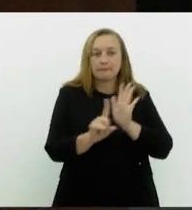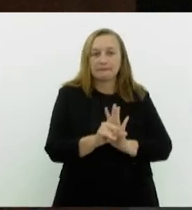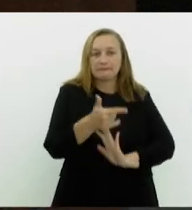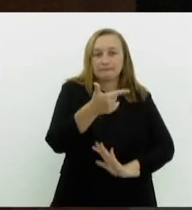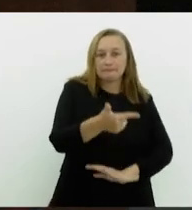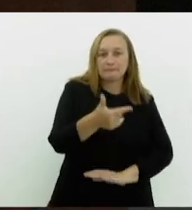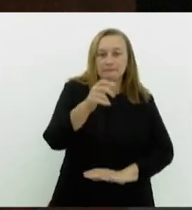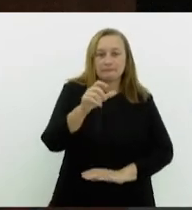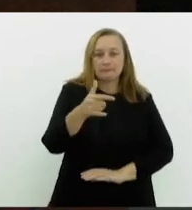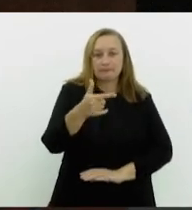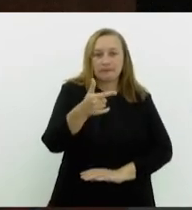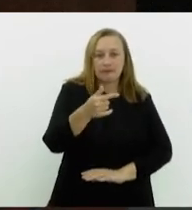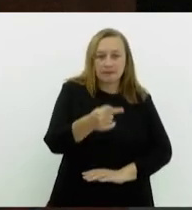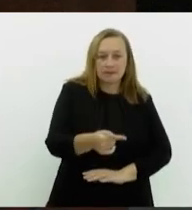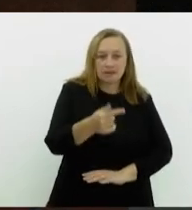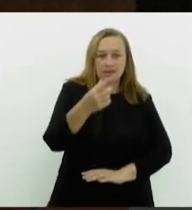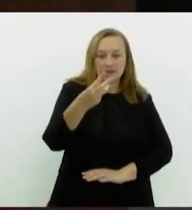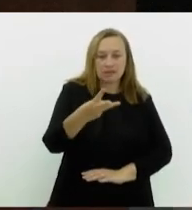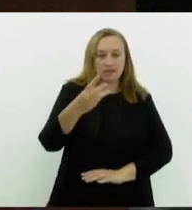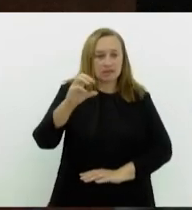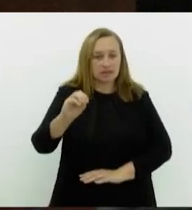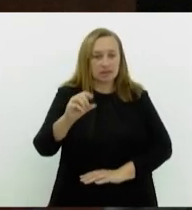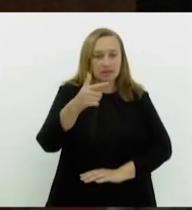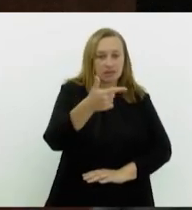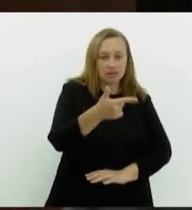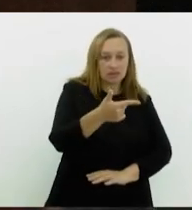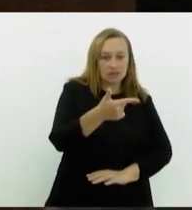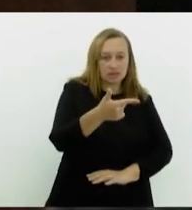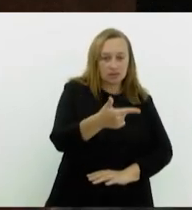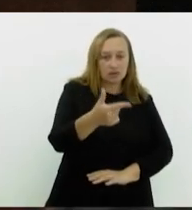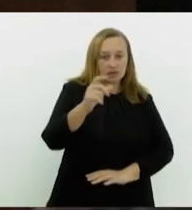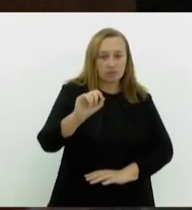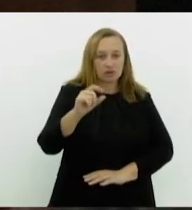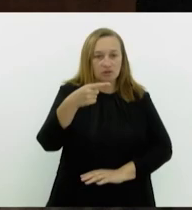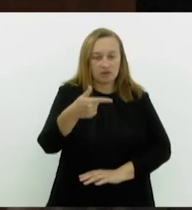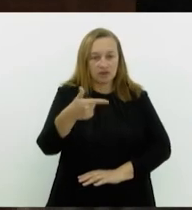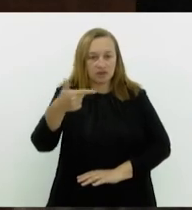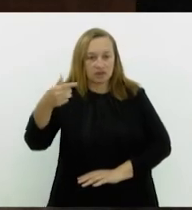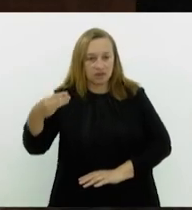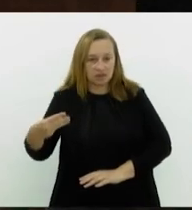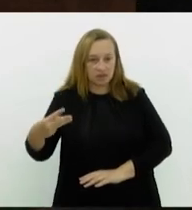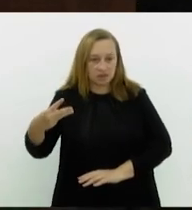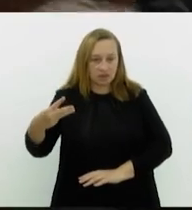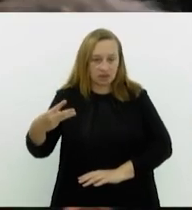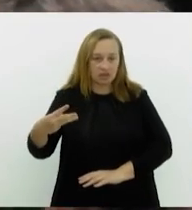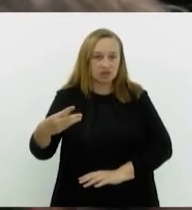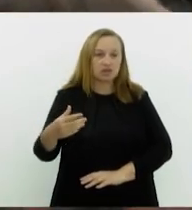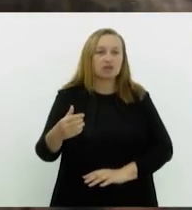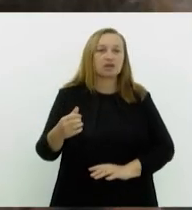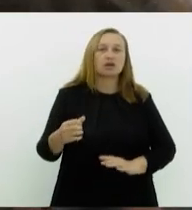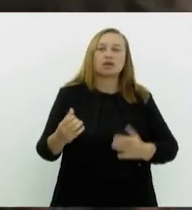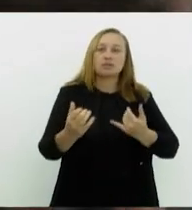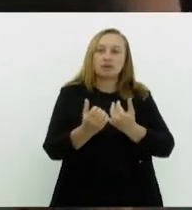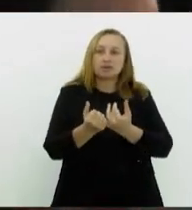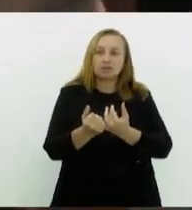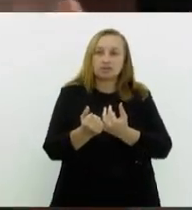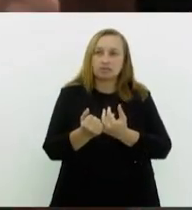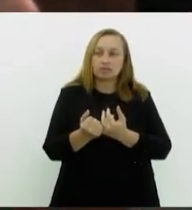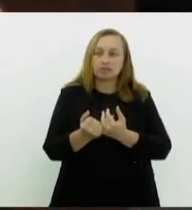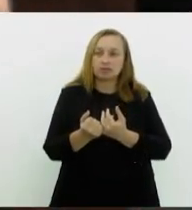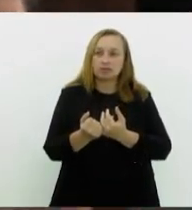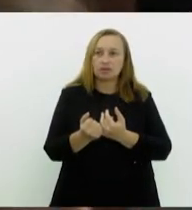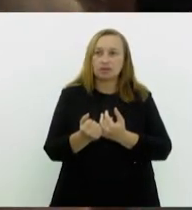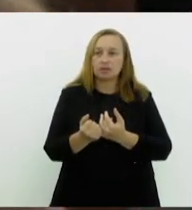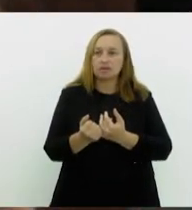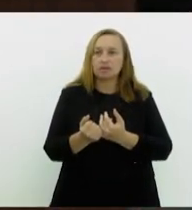número 730 de 2023, que declara patrimônio imaterial e cultural a Rota